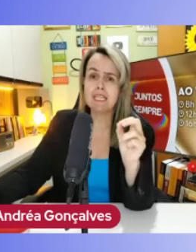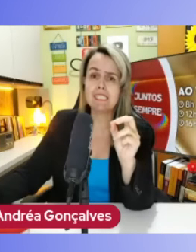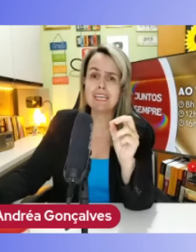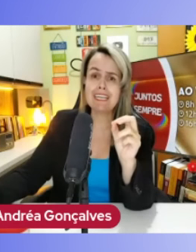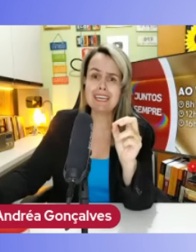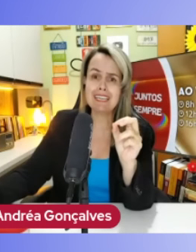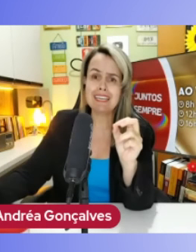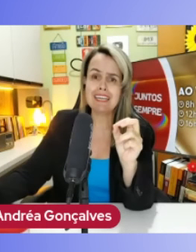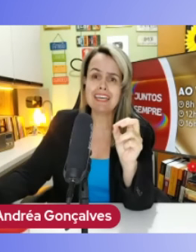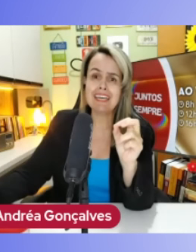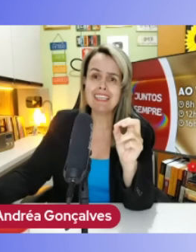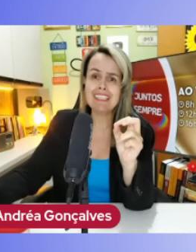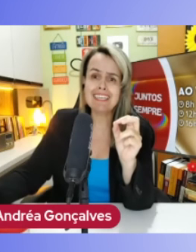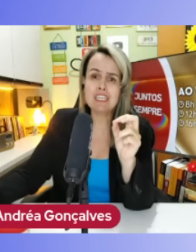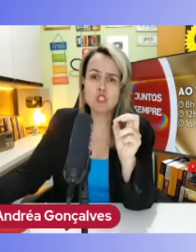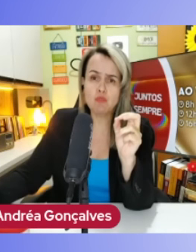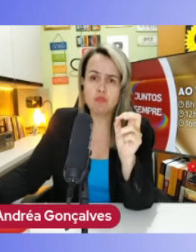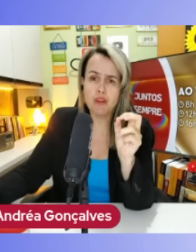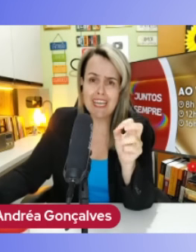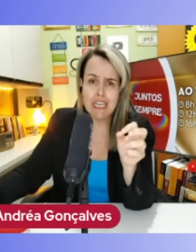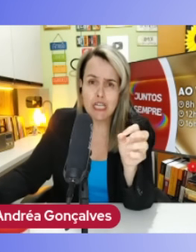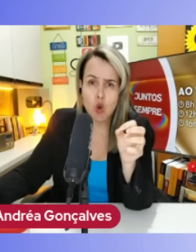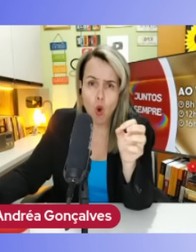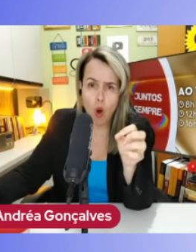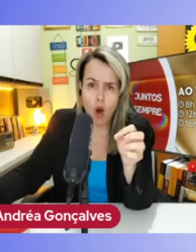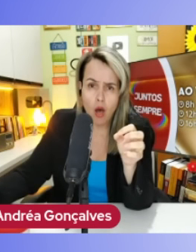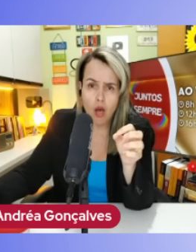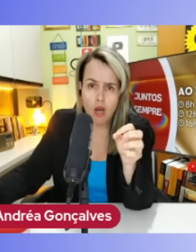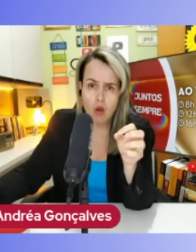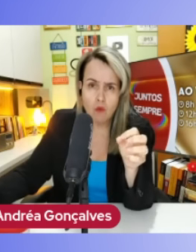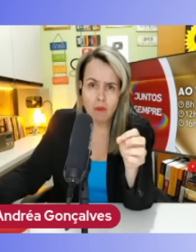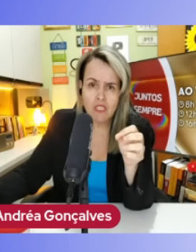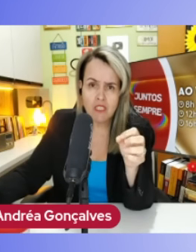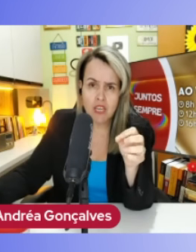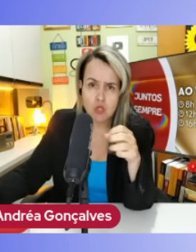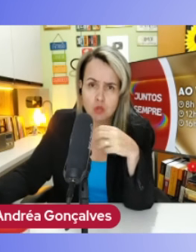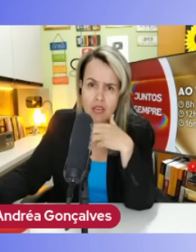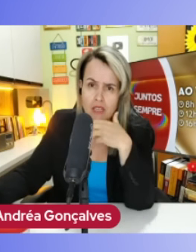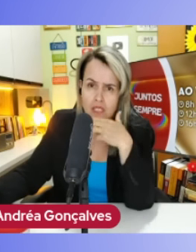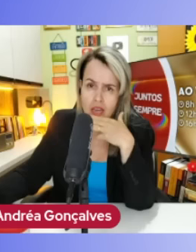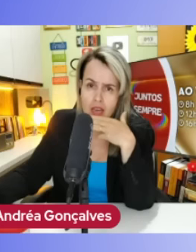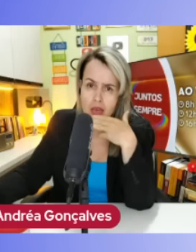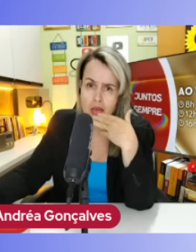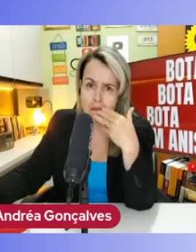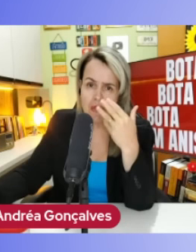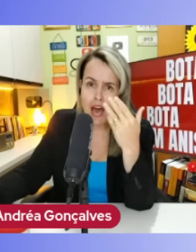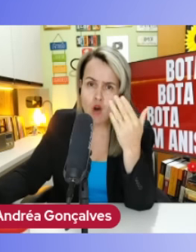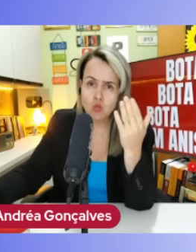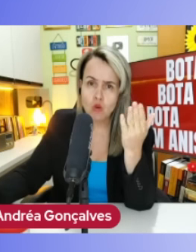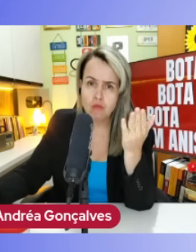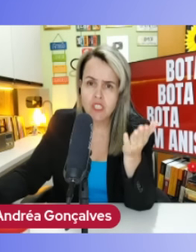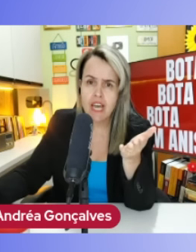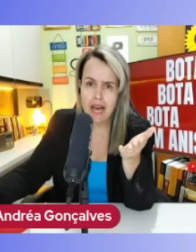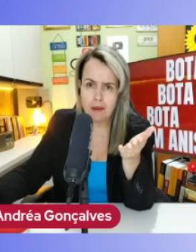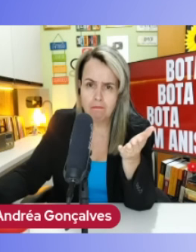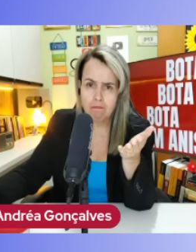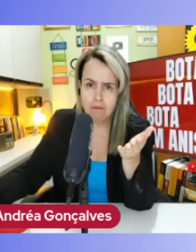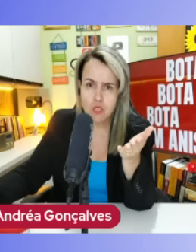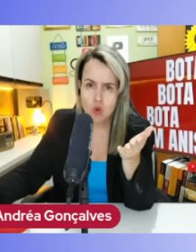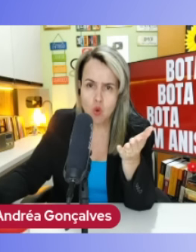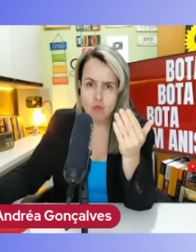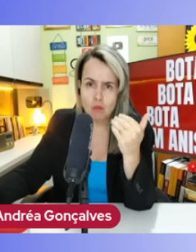ó seria esquizofrênico como presidente do TSE me auto